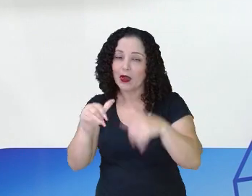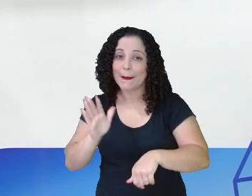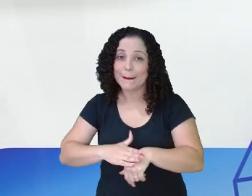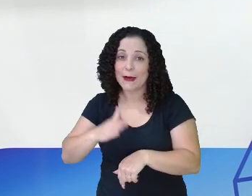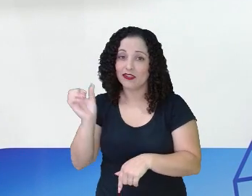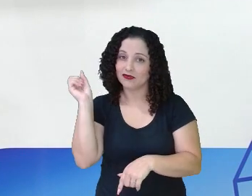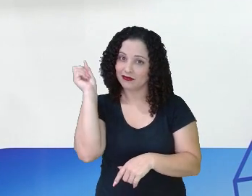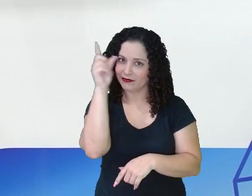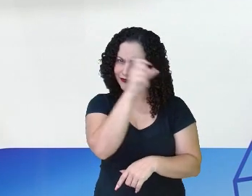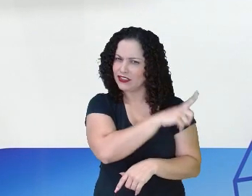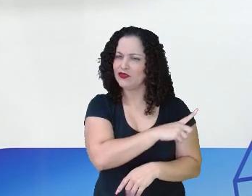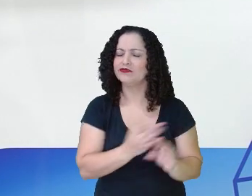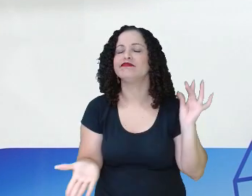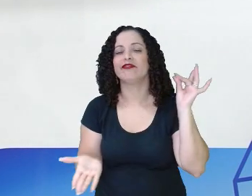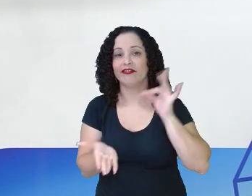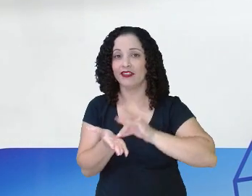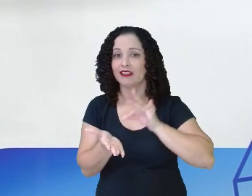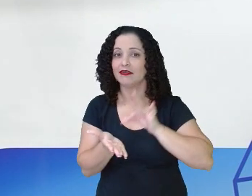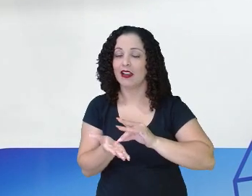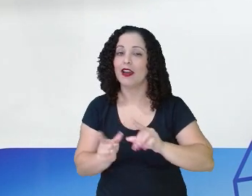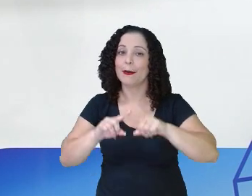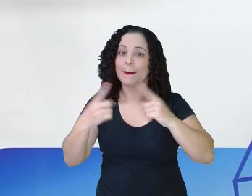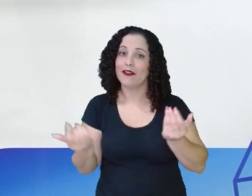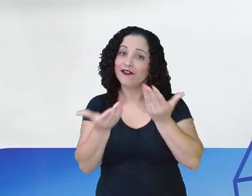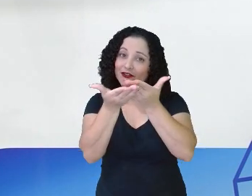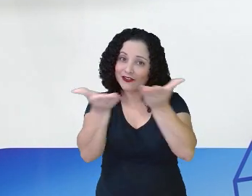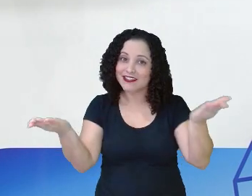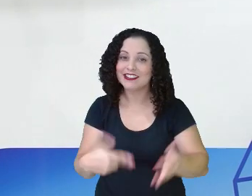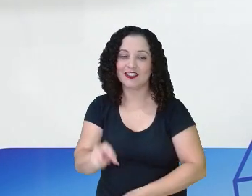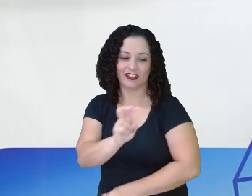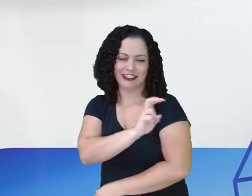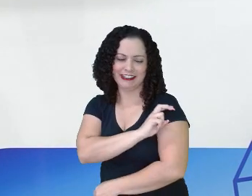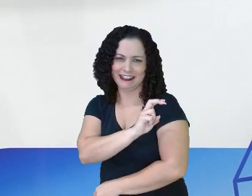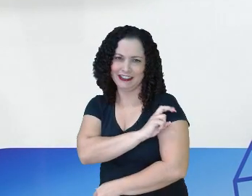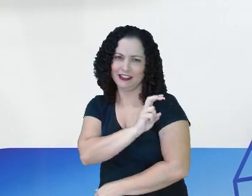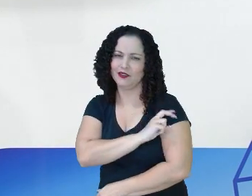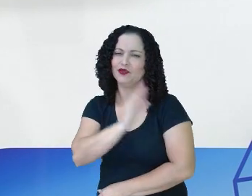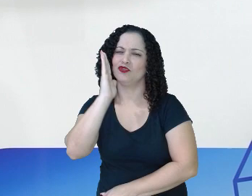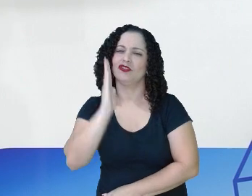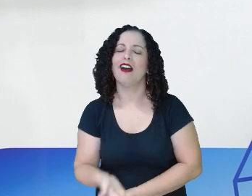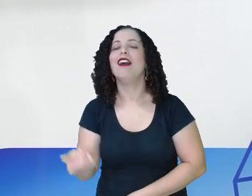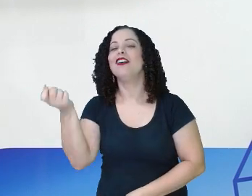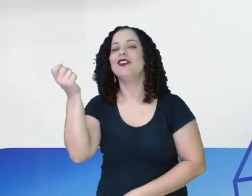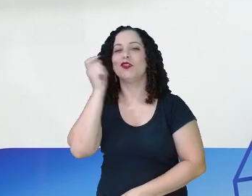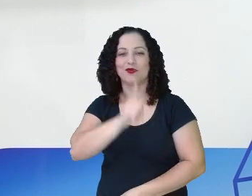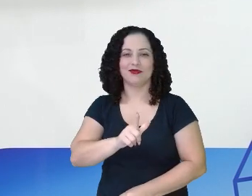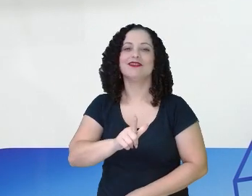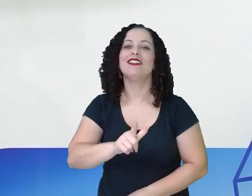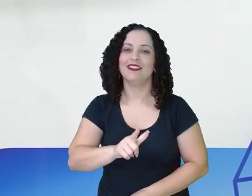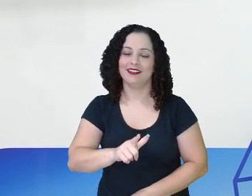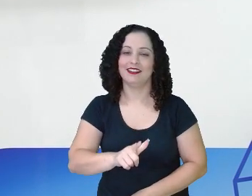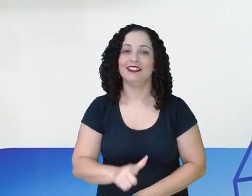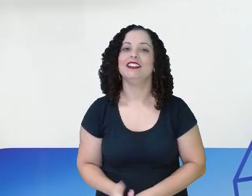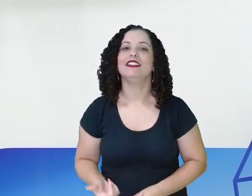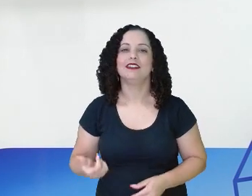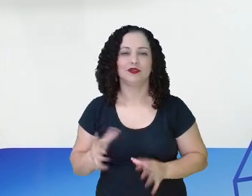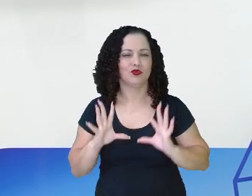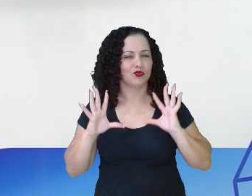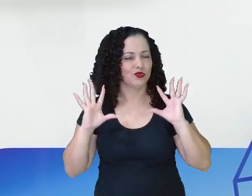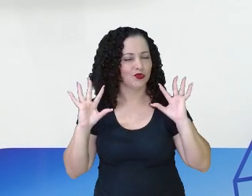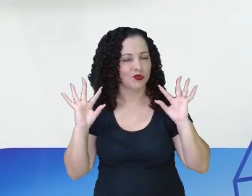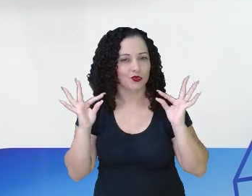complicado, verdade? Verdade, mas você é aluno do 5º ano, você já domina muito bem as